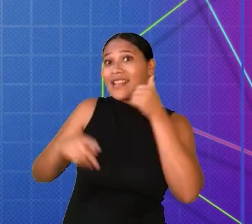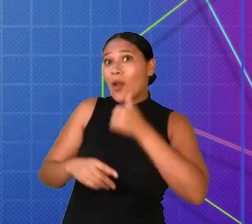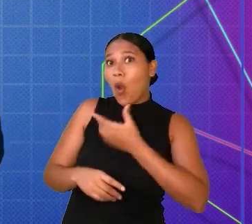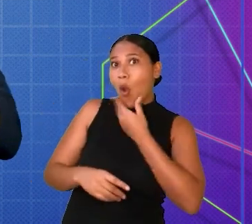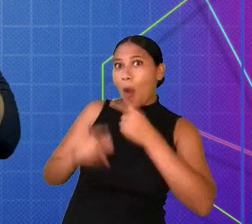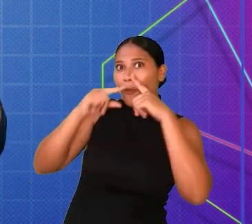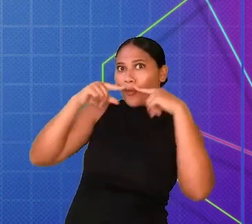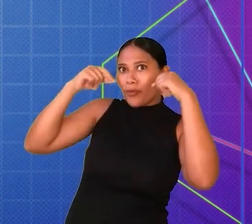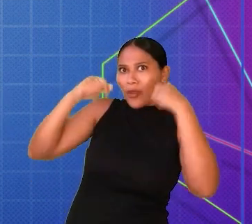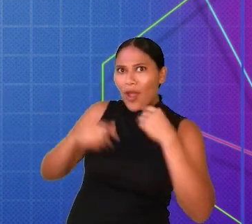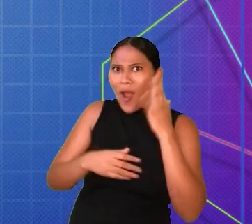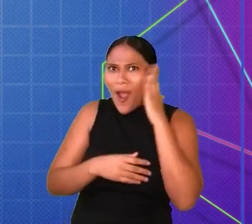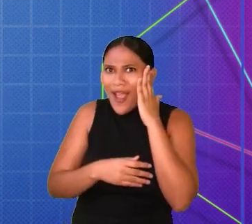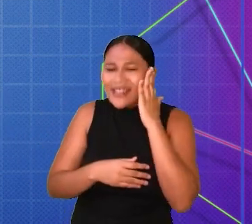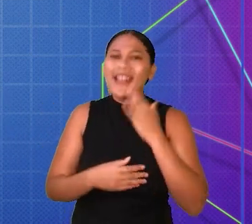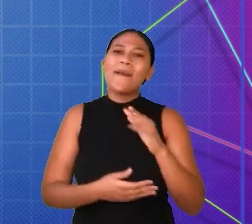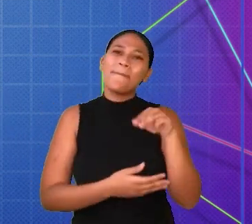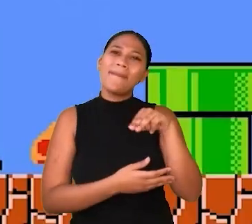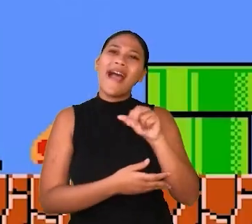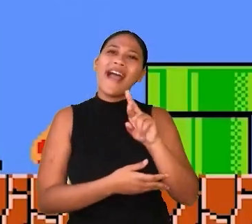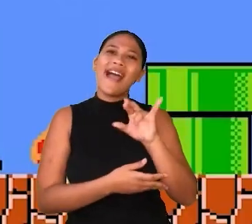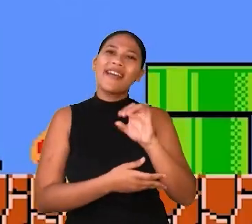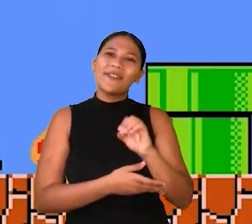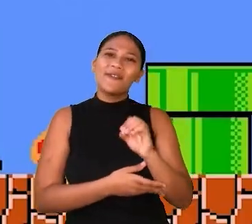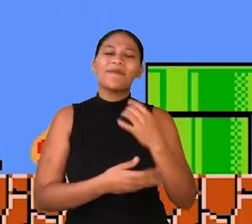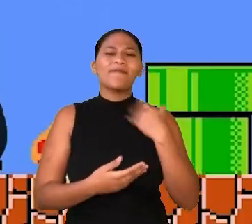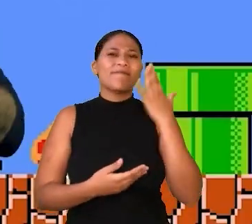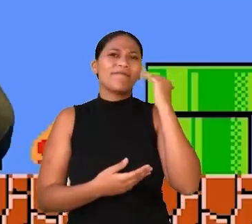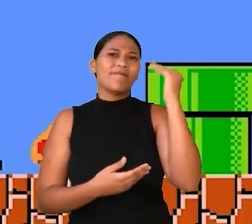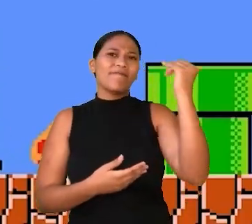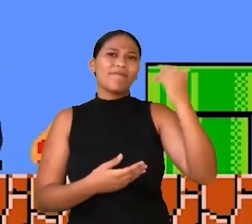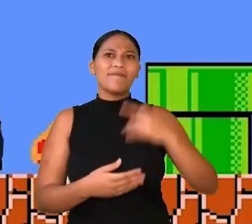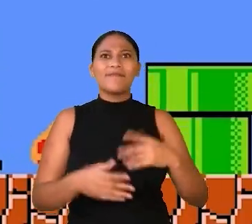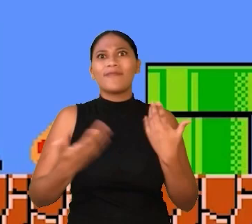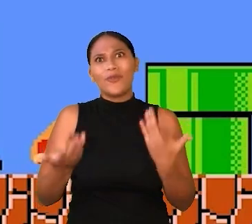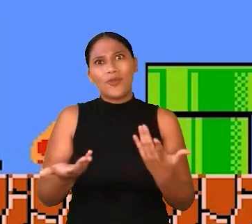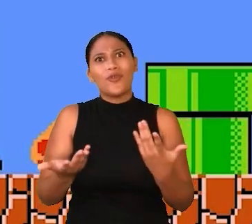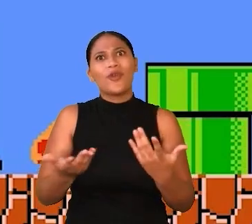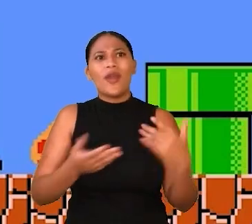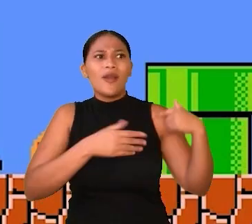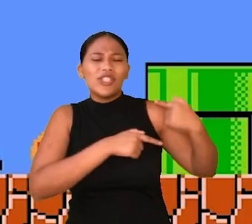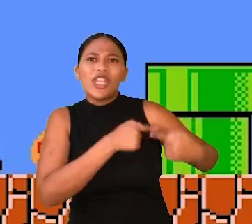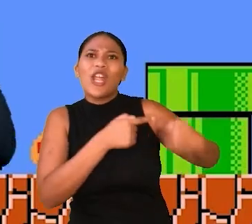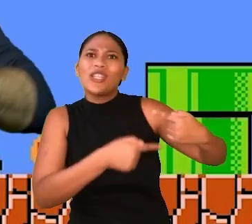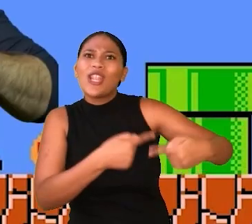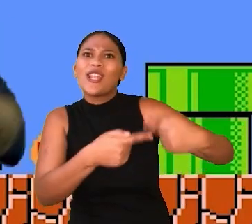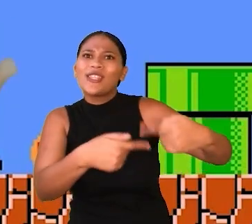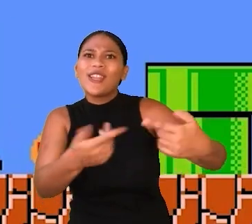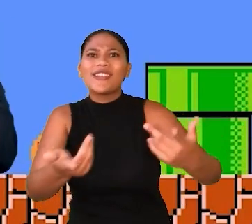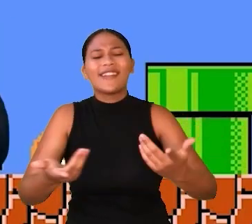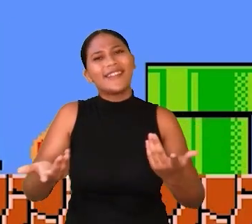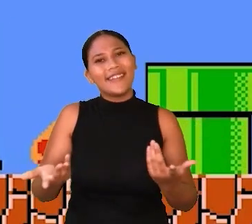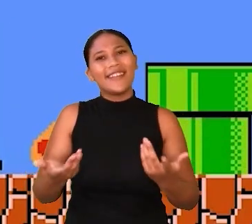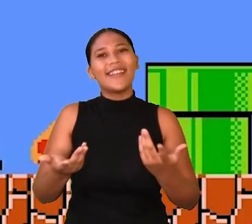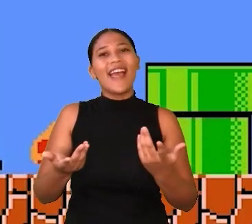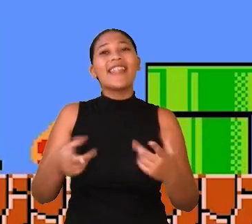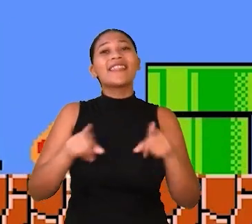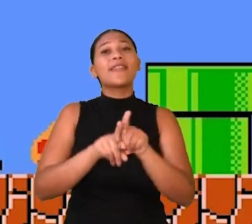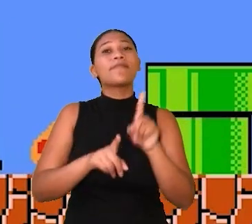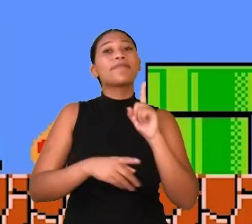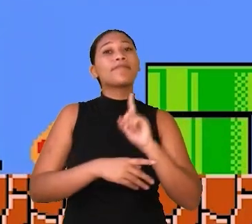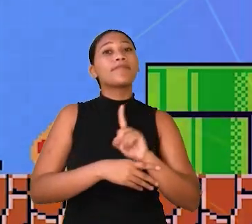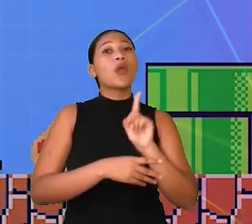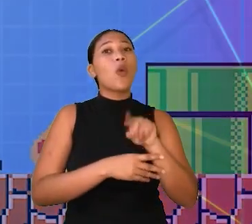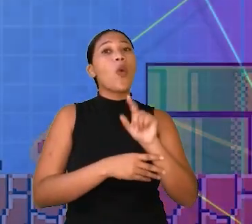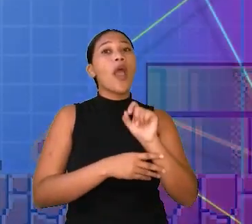esgoto para salvar uma princesa. Quem conhece sabe que esse jogo é o do Mario, um título muito famoso entre todas as gerações que a gente